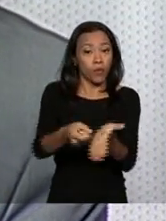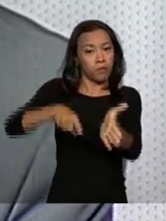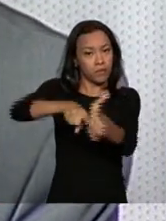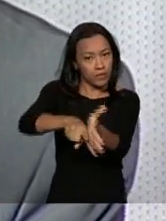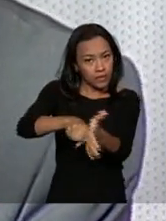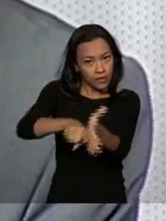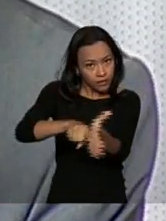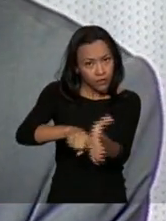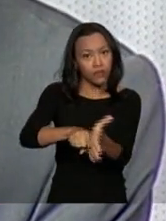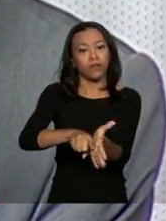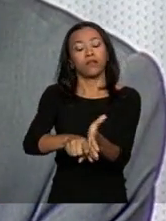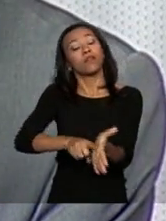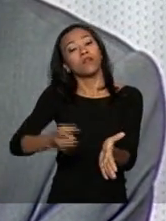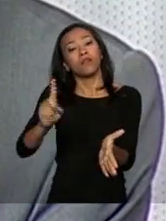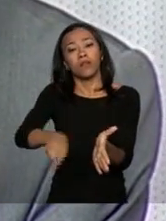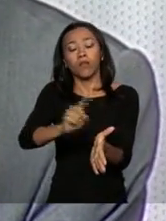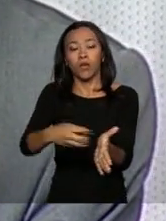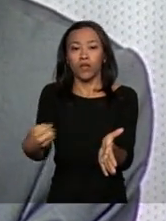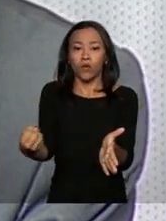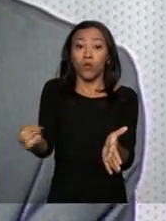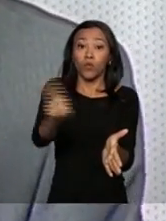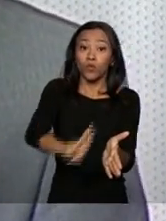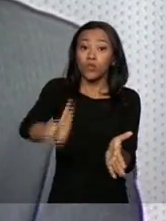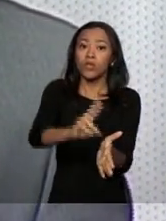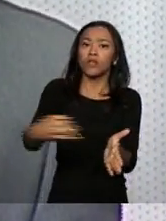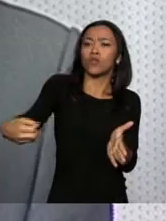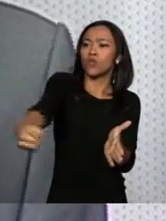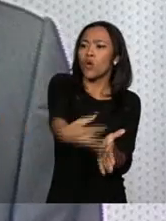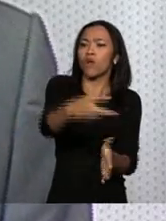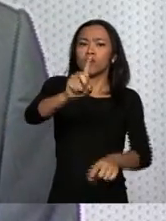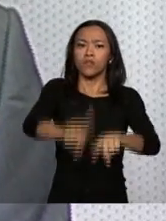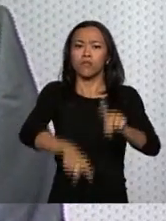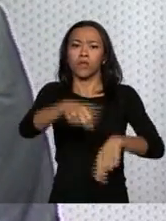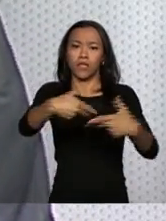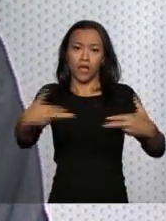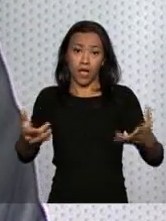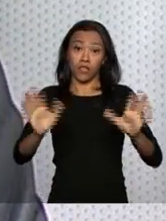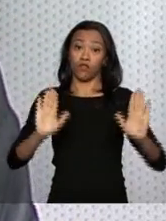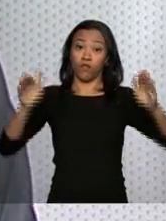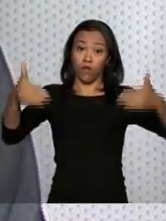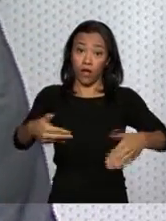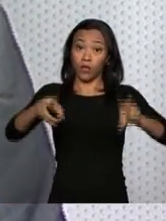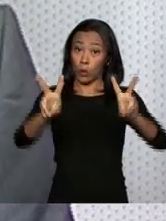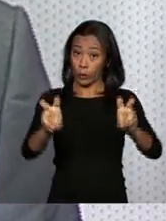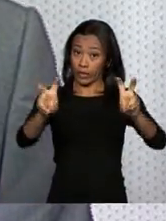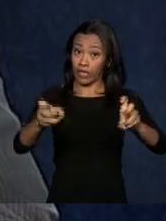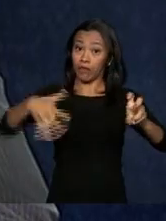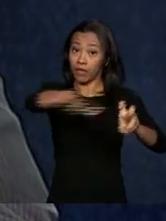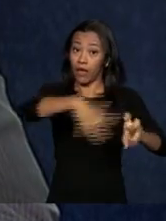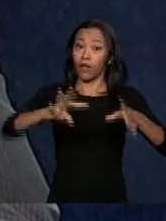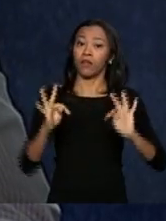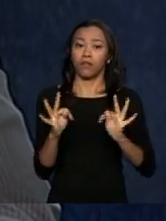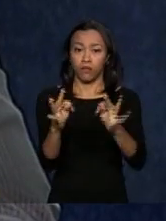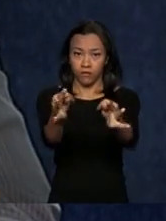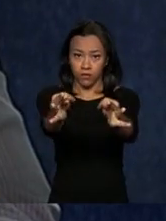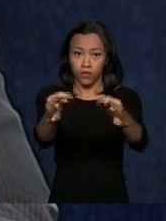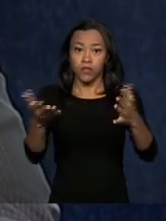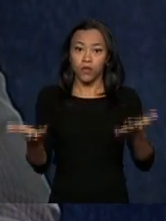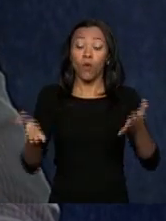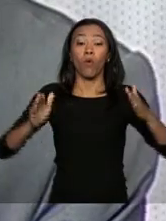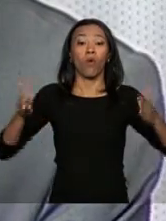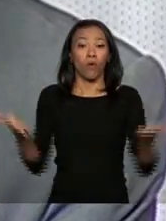desenvolvimento e inovação de empreendimentos pertencentes a cadeia de produção de conteúdo em meios digitais